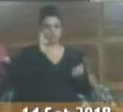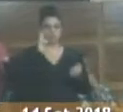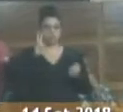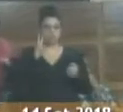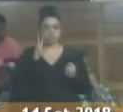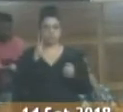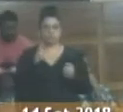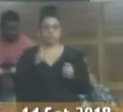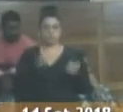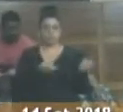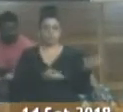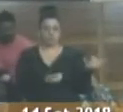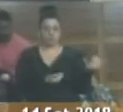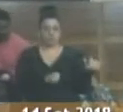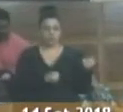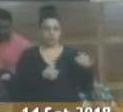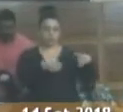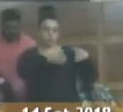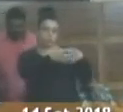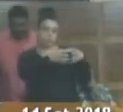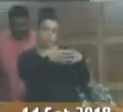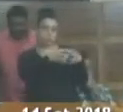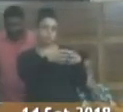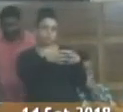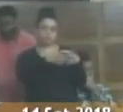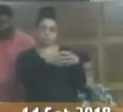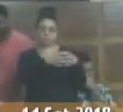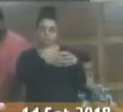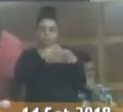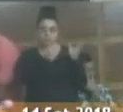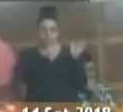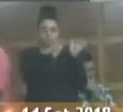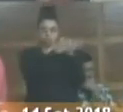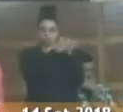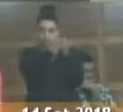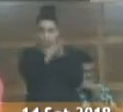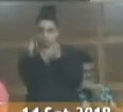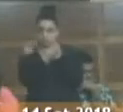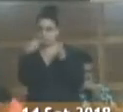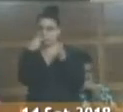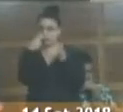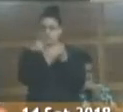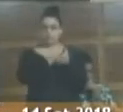comunidades tradicionais estão sendo massacrados